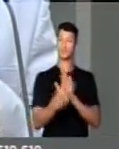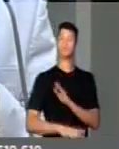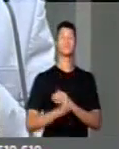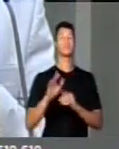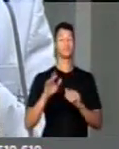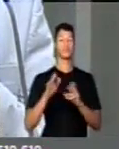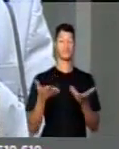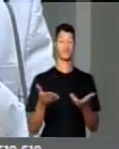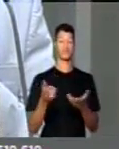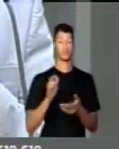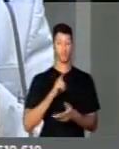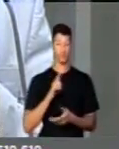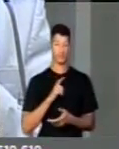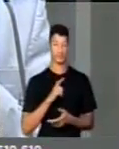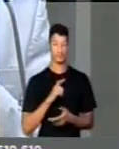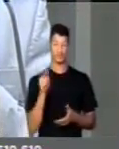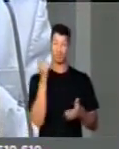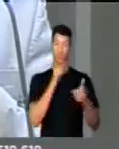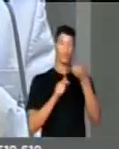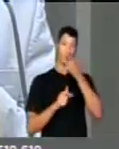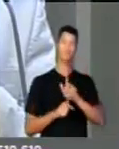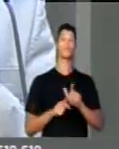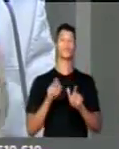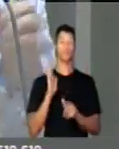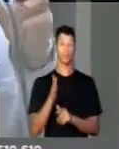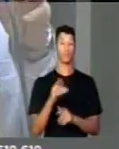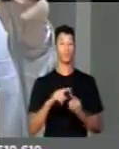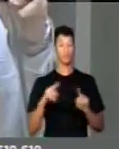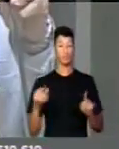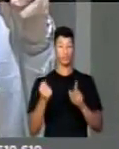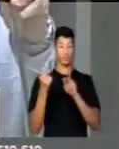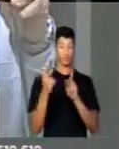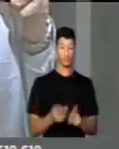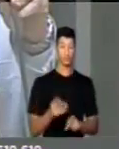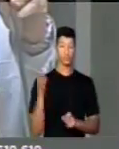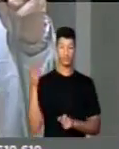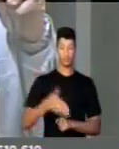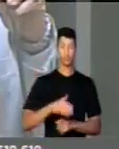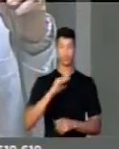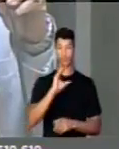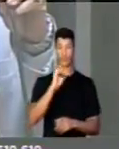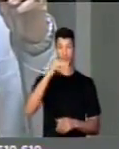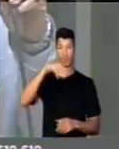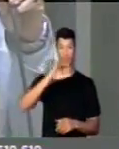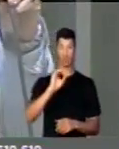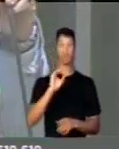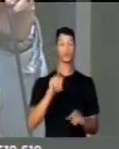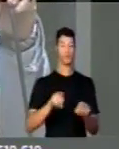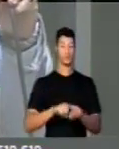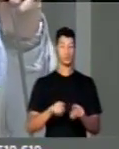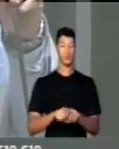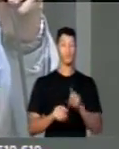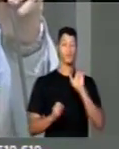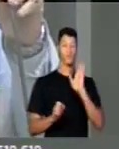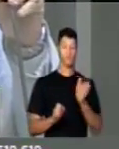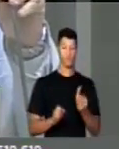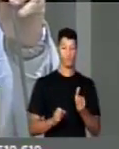traz essa conquista, esse ganho. Mas o projeto que vem de CMO também